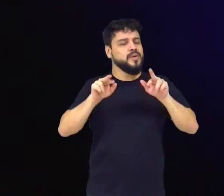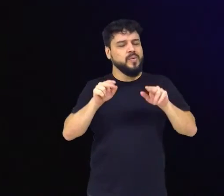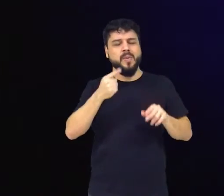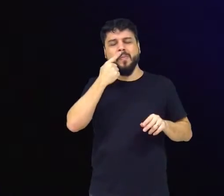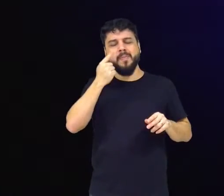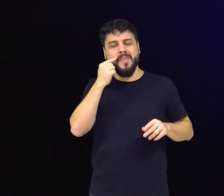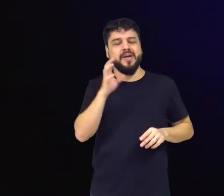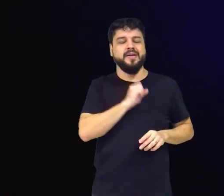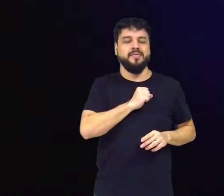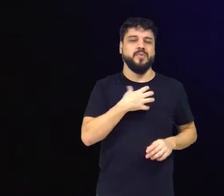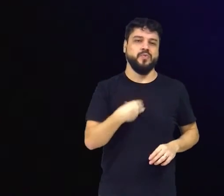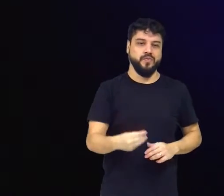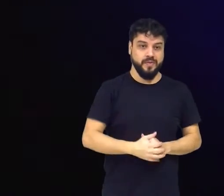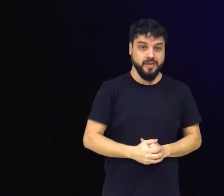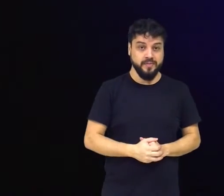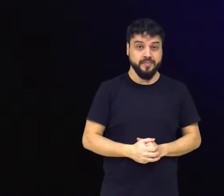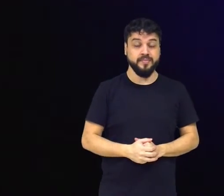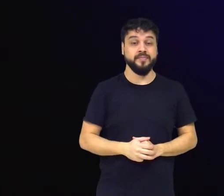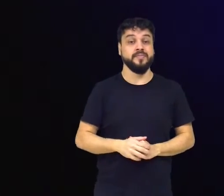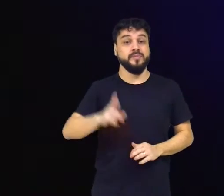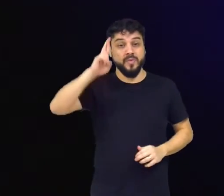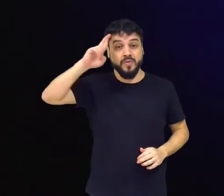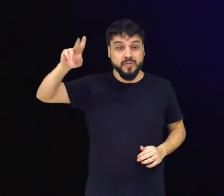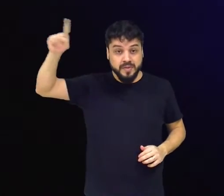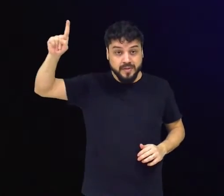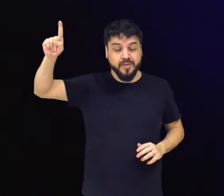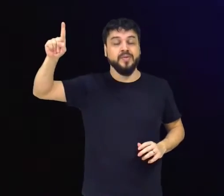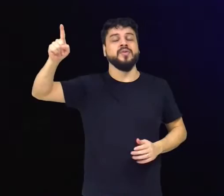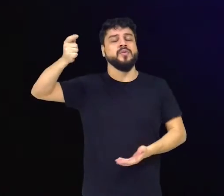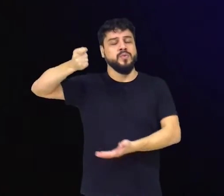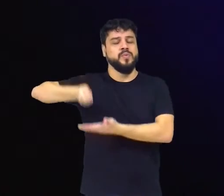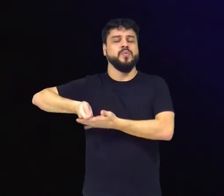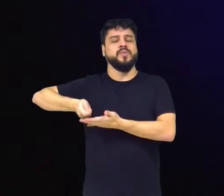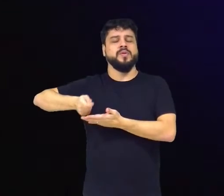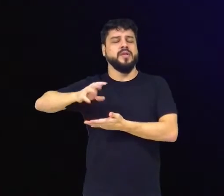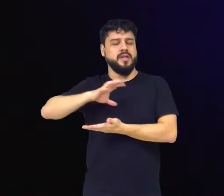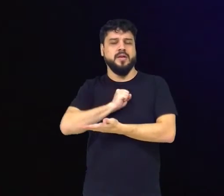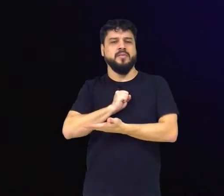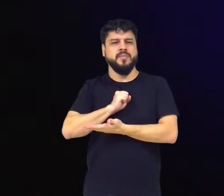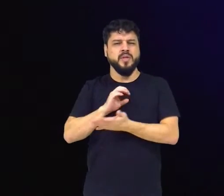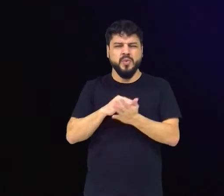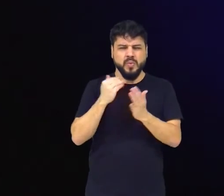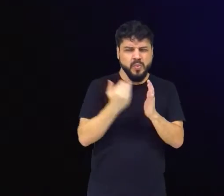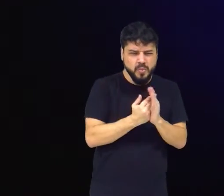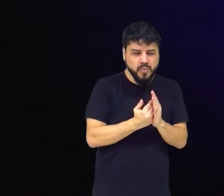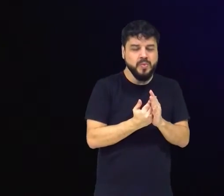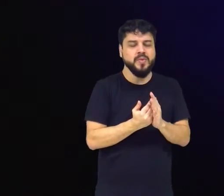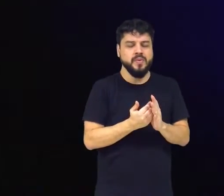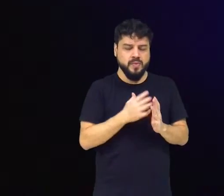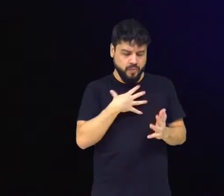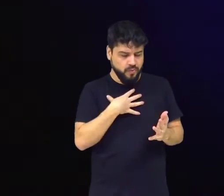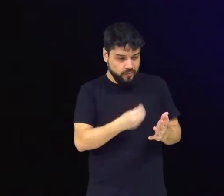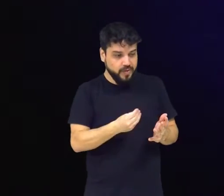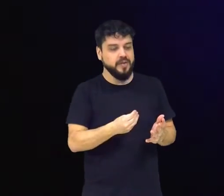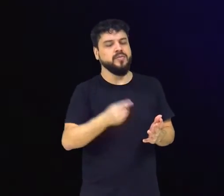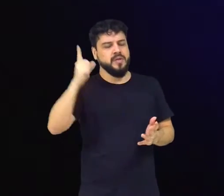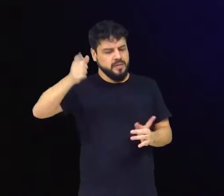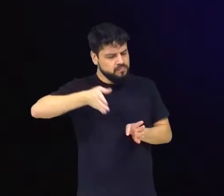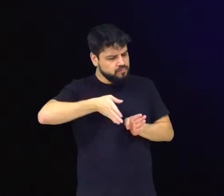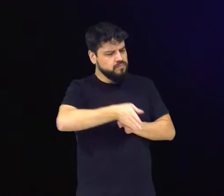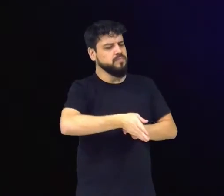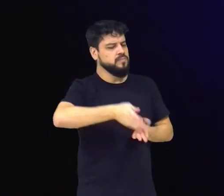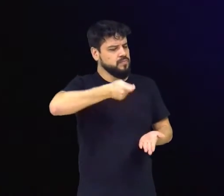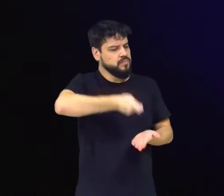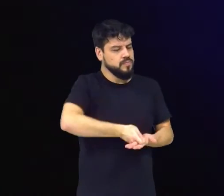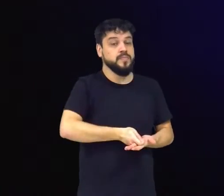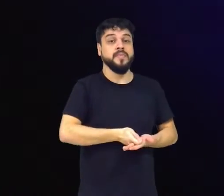6. Porque o Senhor corrige o que ama, e açoita qualquer que recebe por filho. Portanto, clame a Deus, confesse os